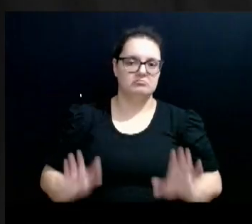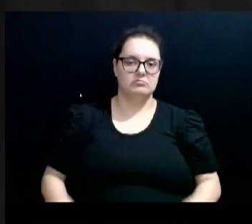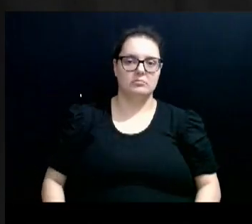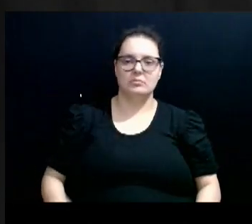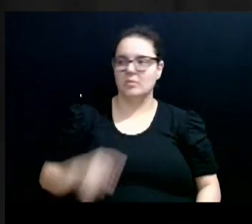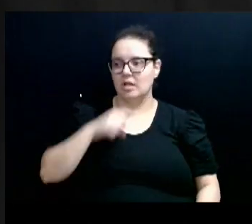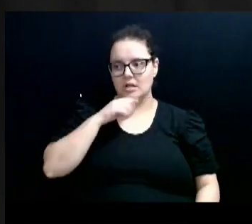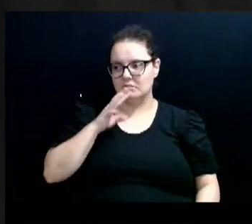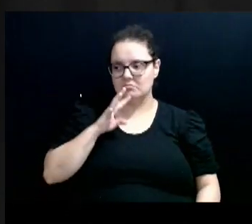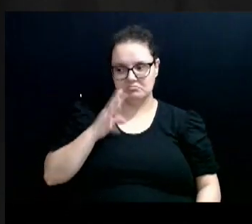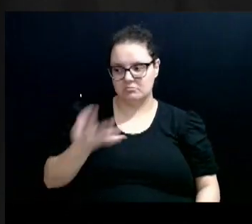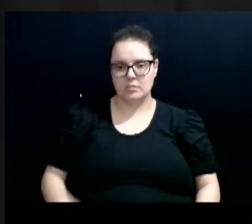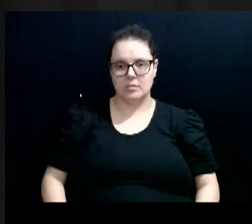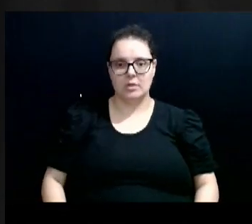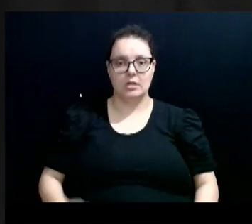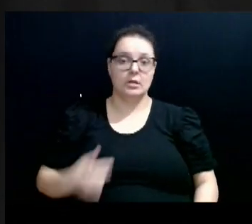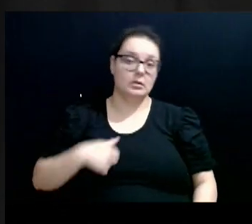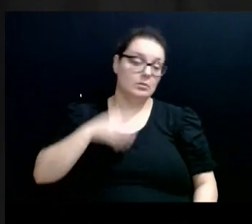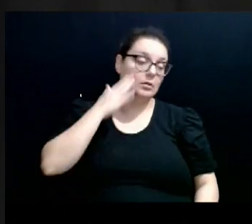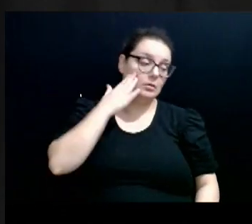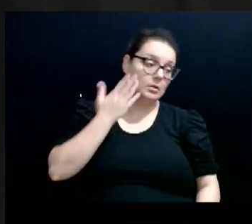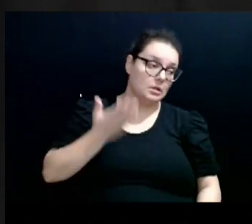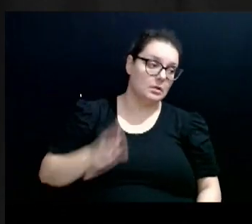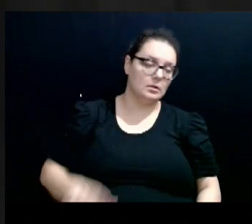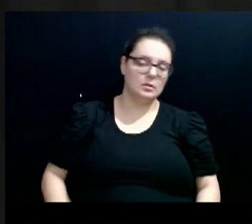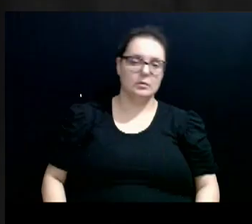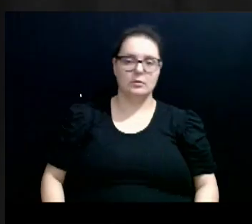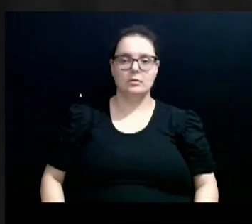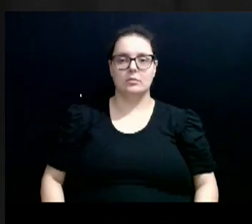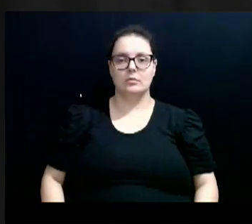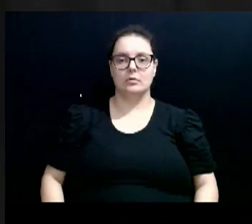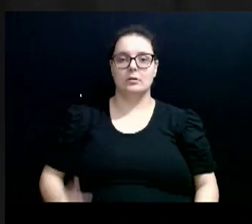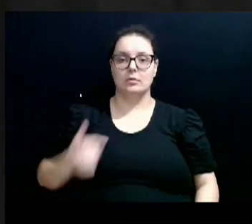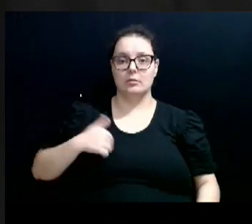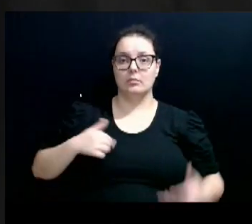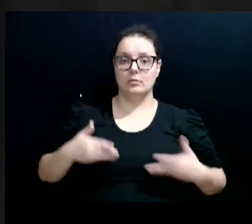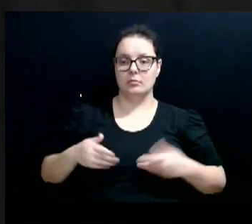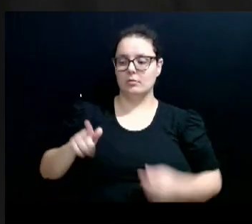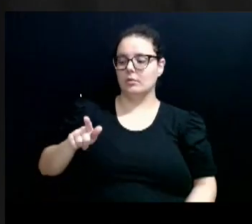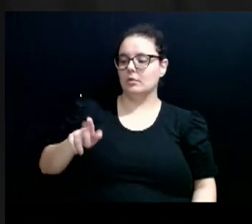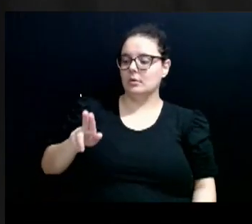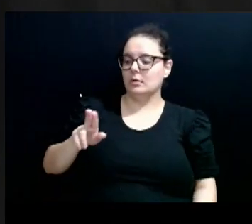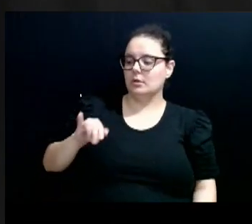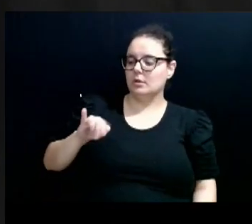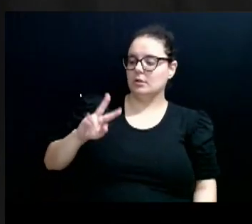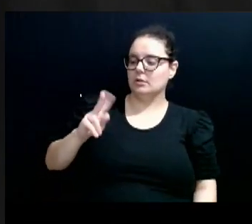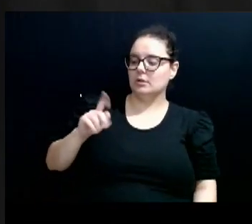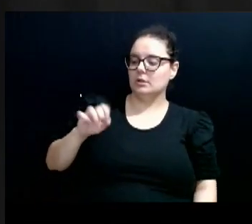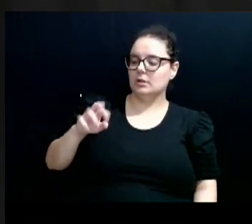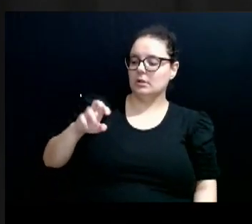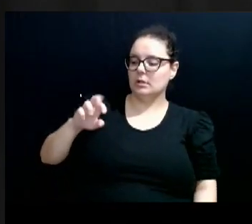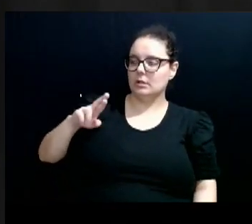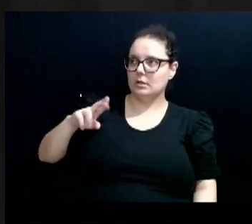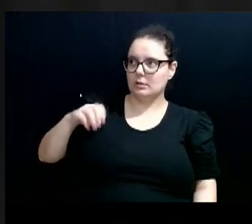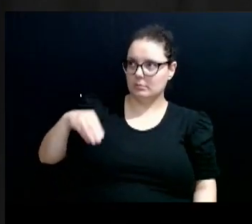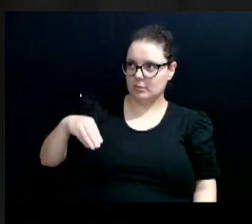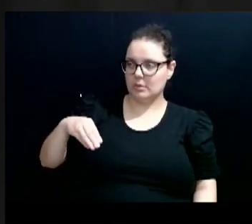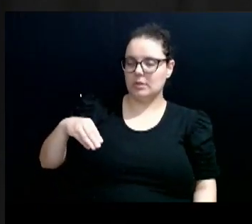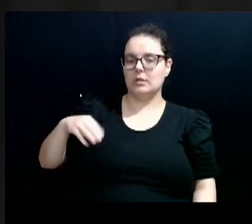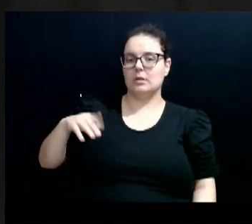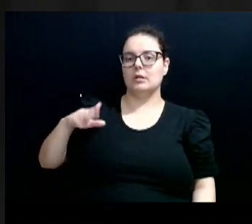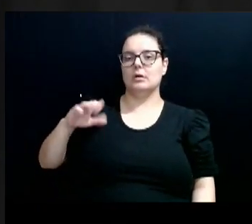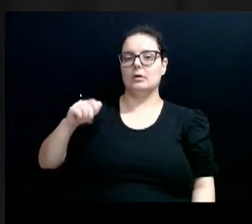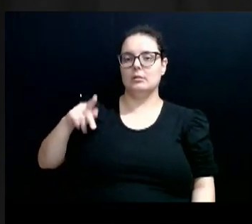entendo. Até que eu fui convidado pelo Guilherme Campos para ir para na época,